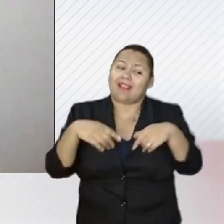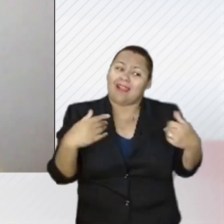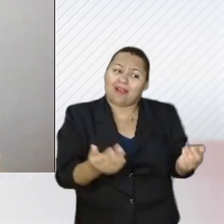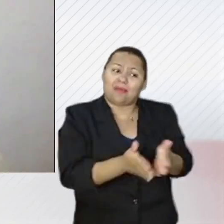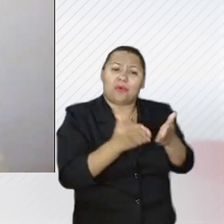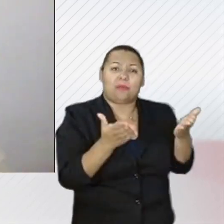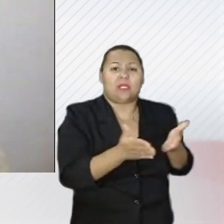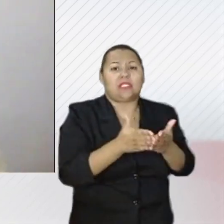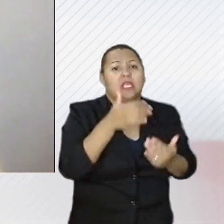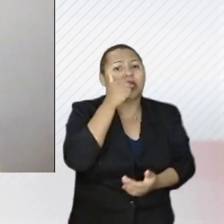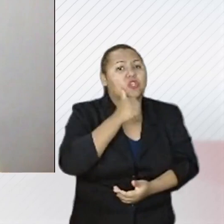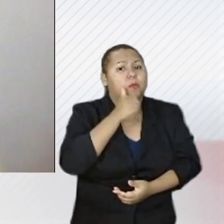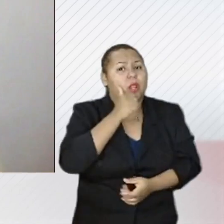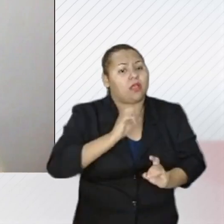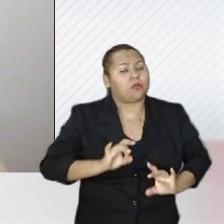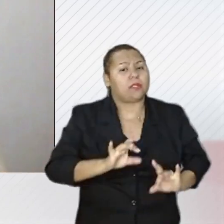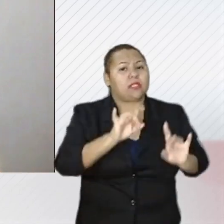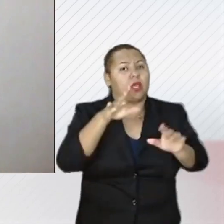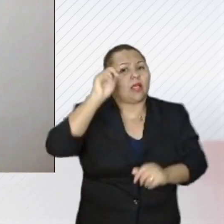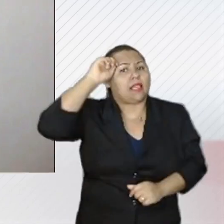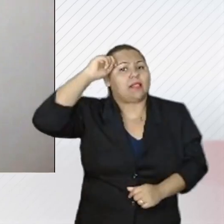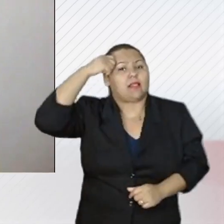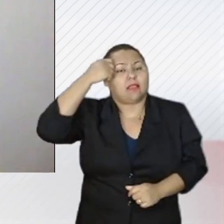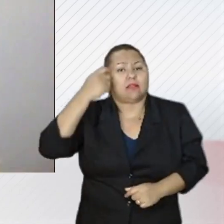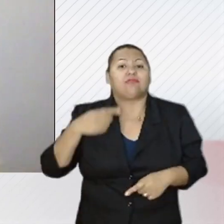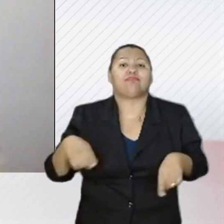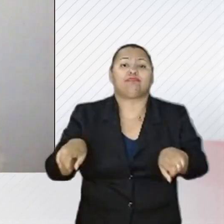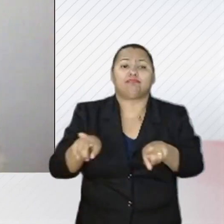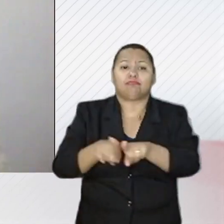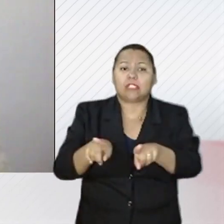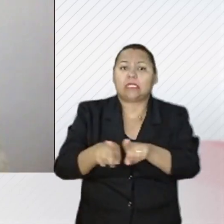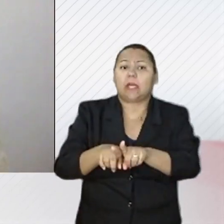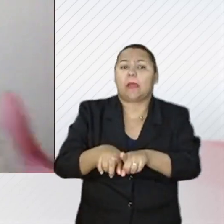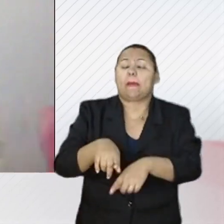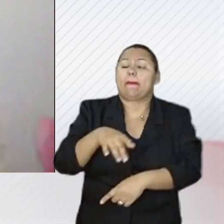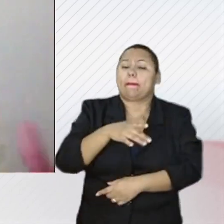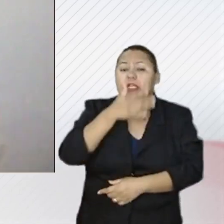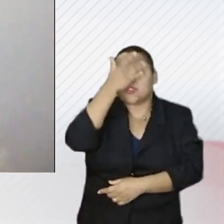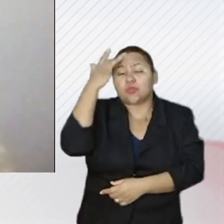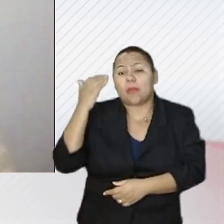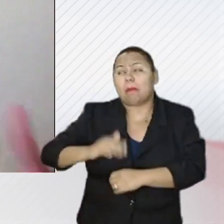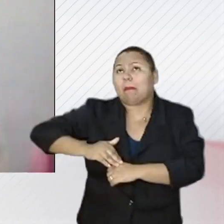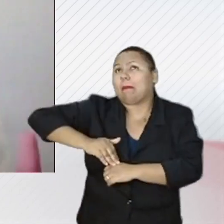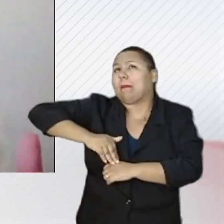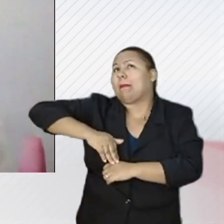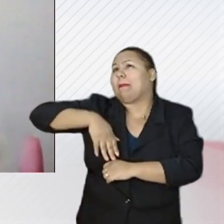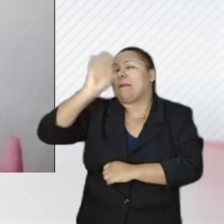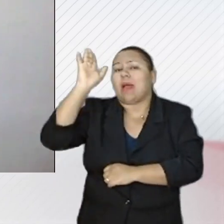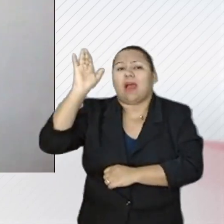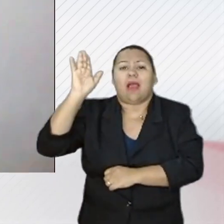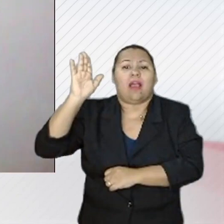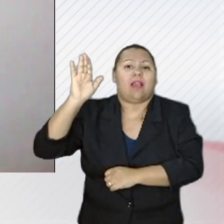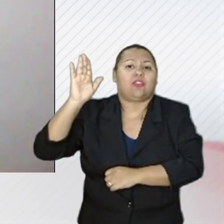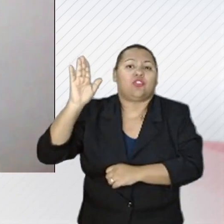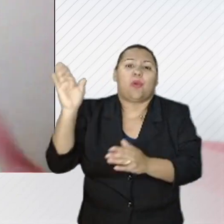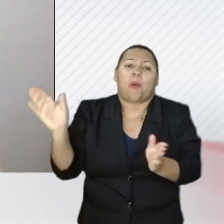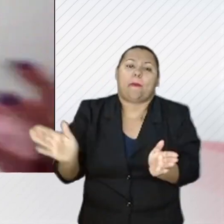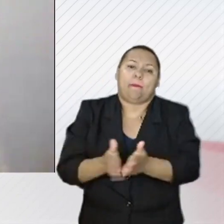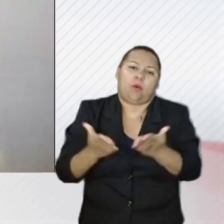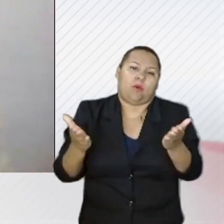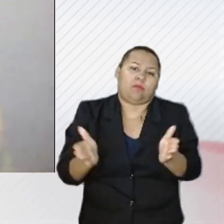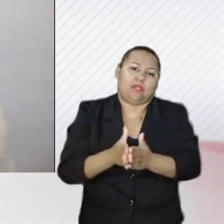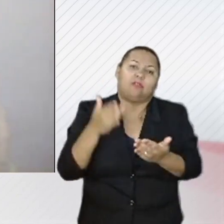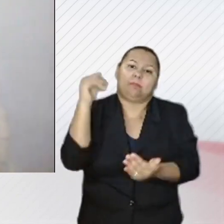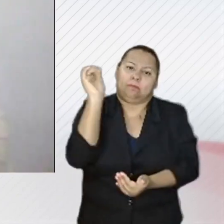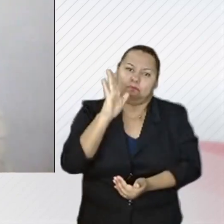especial as mulheres negras, né, são as pessoas que são as pessoas mais pobres no nosso país. Então, a gente fez